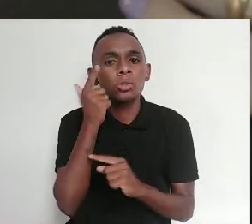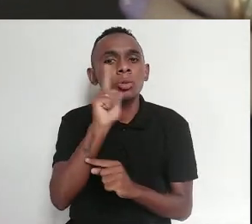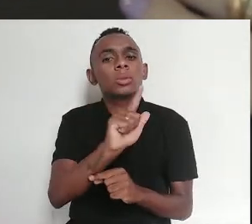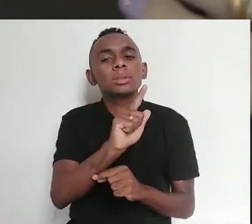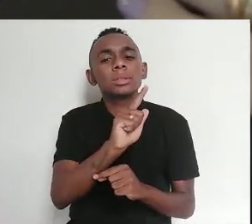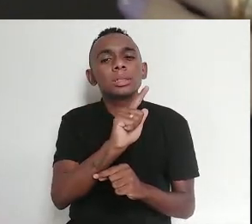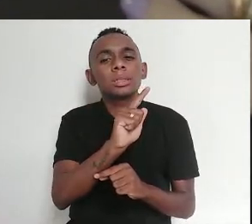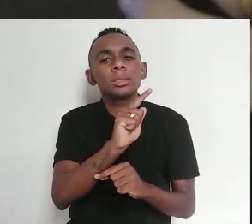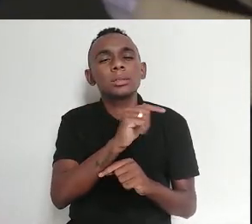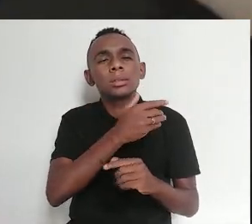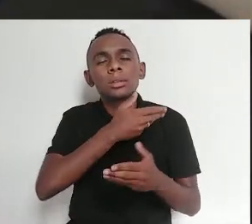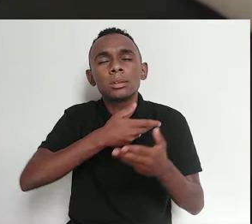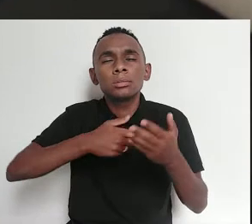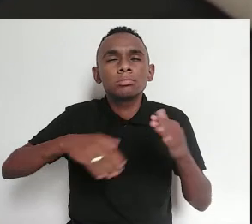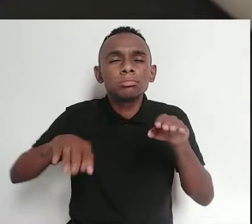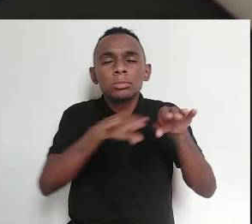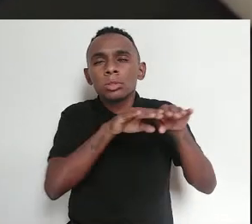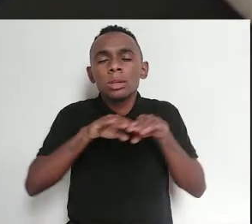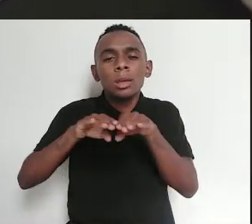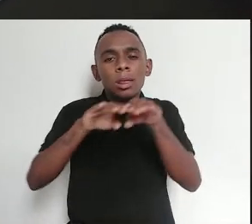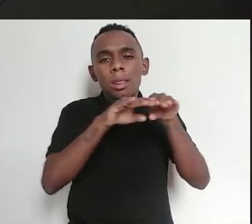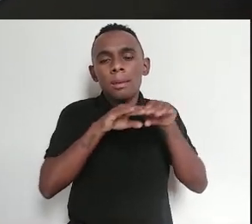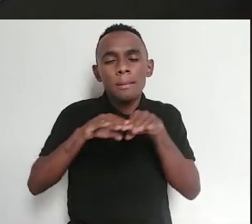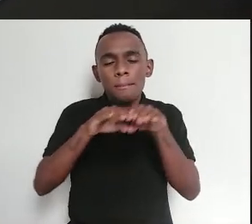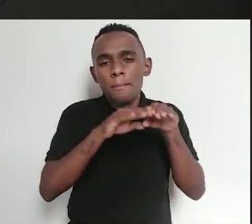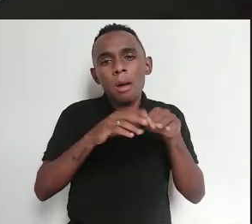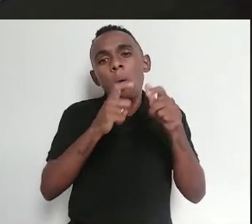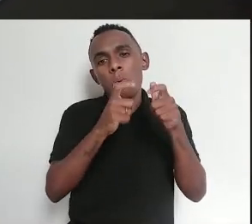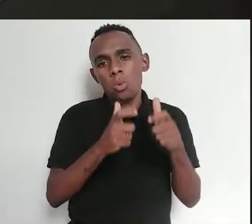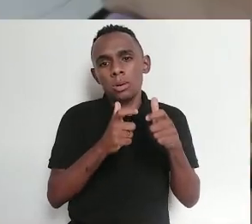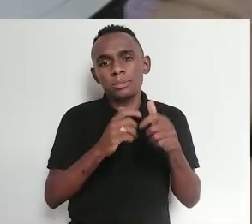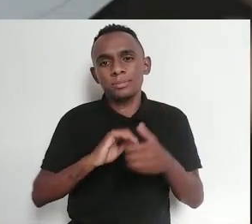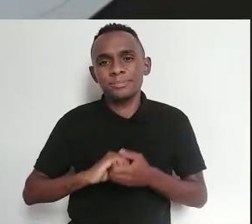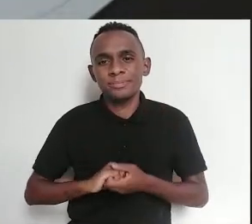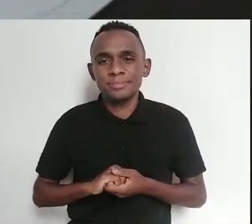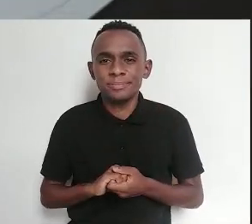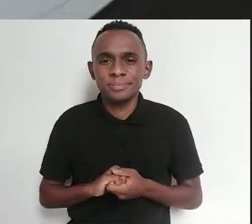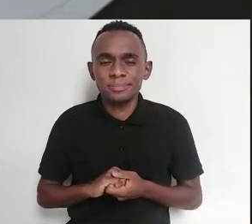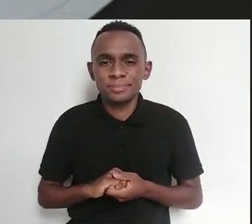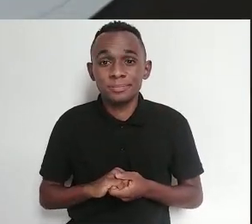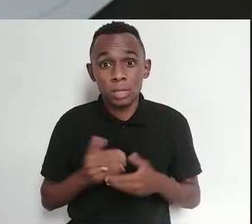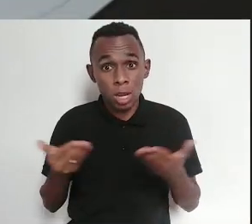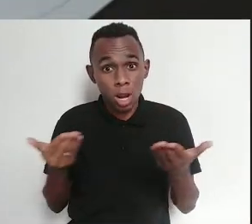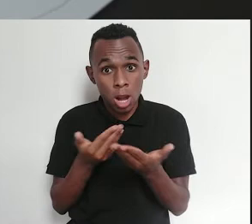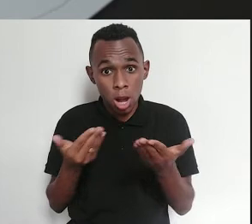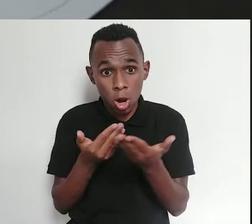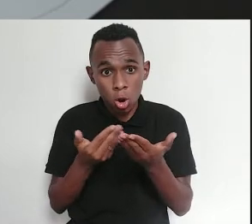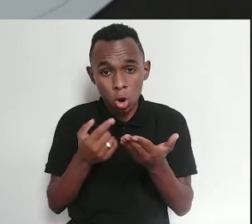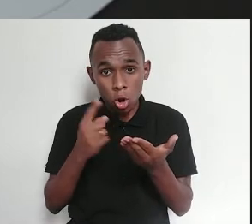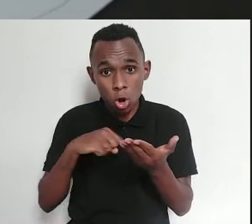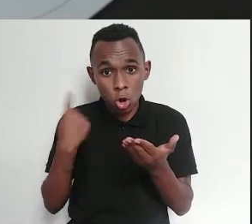reequilibrar até o ambiente onde ela está exposta. Agora a gente